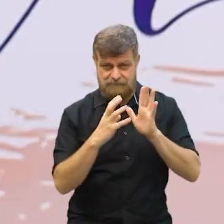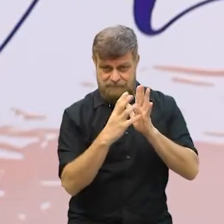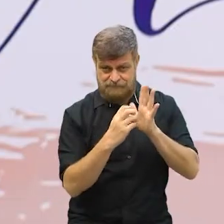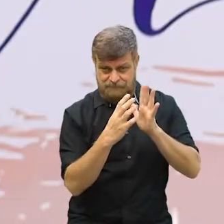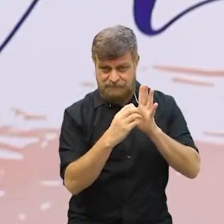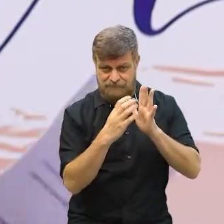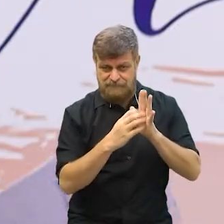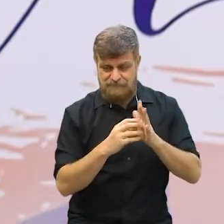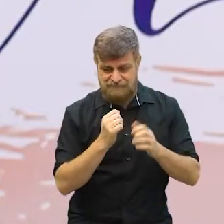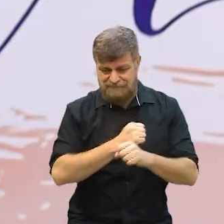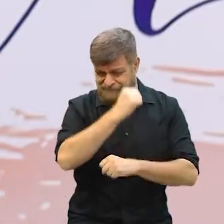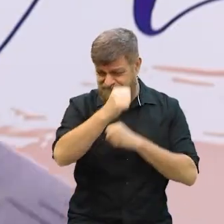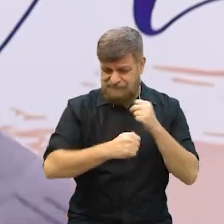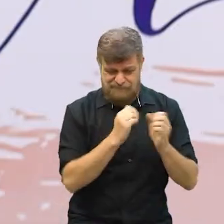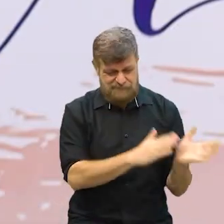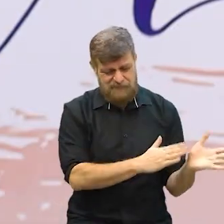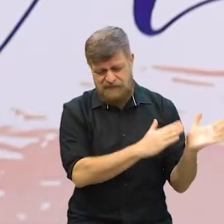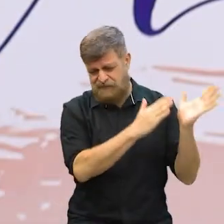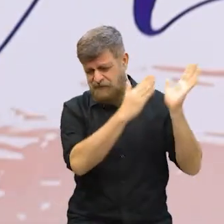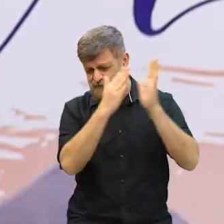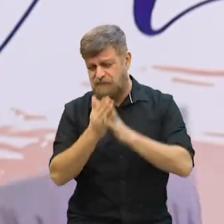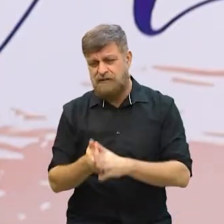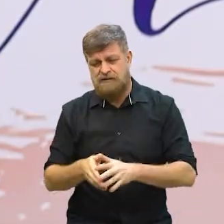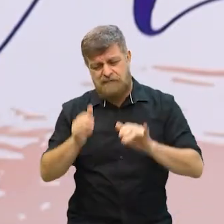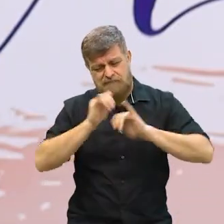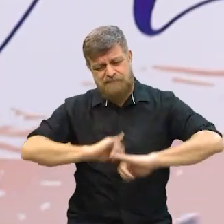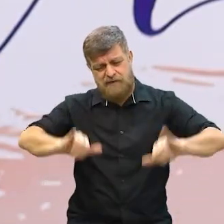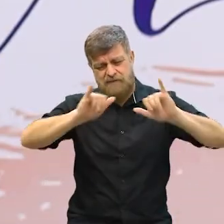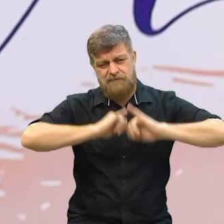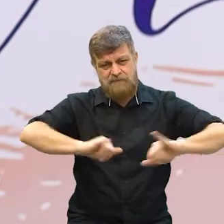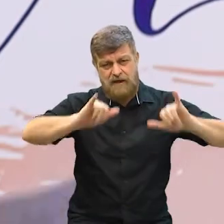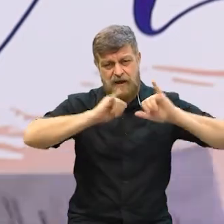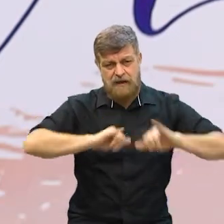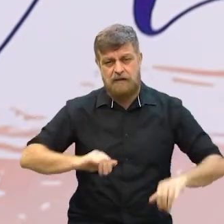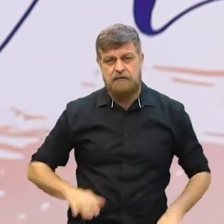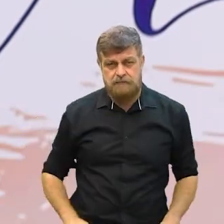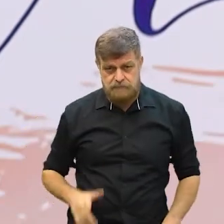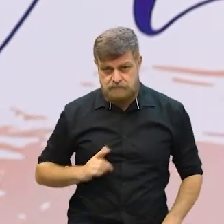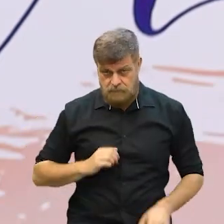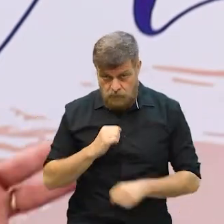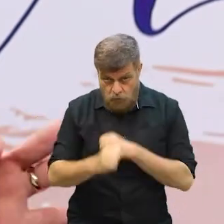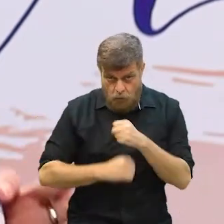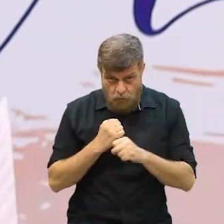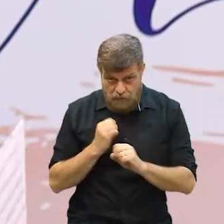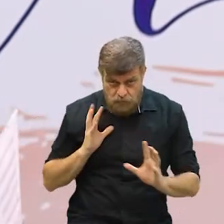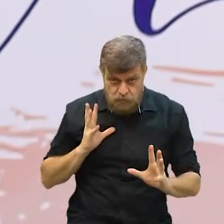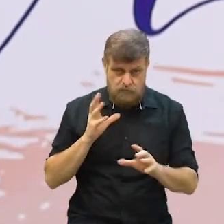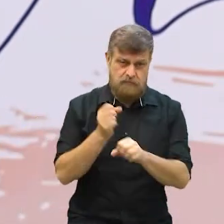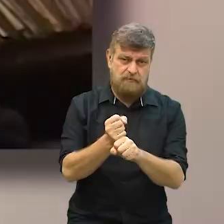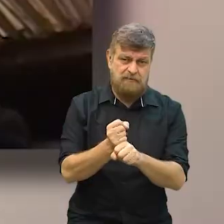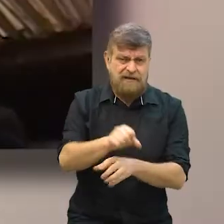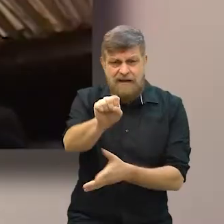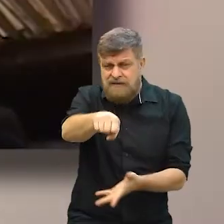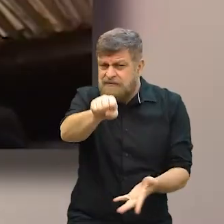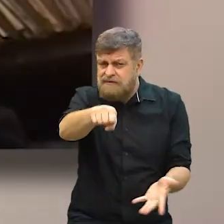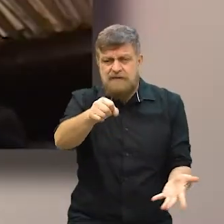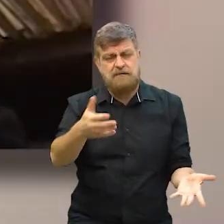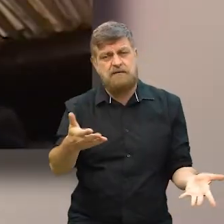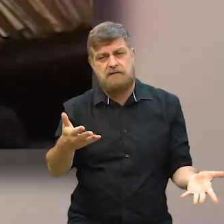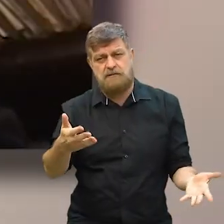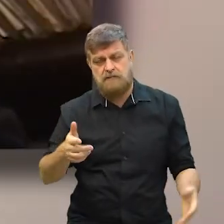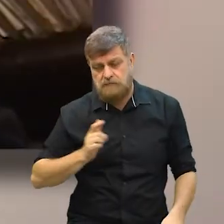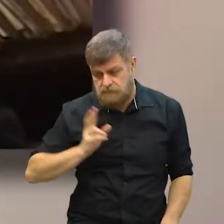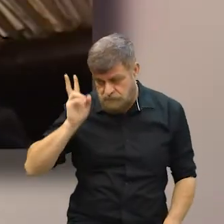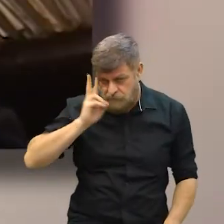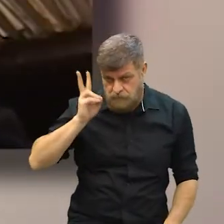gente precisa falar sobre AIDS, sobre HIV, sobre prevenção, diagnósticos, exames, o ano inteiro, né? Sim,